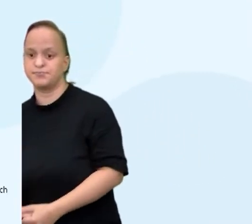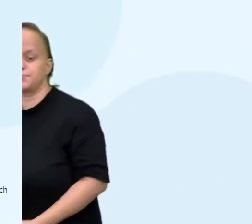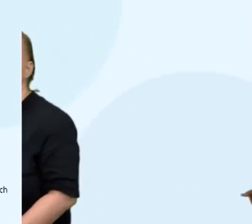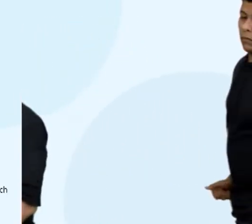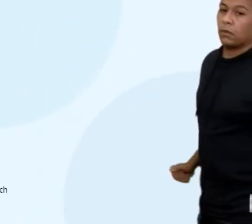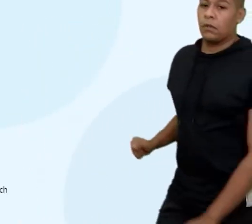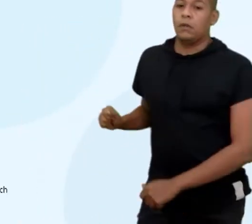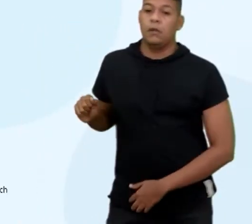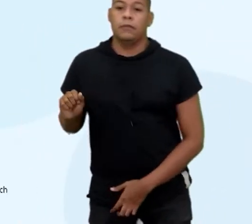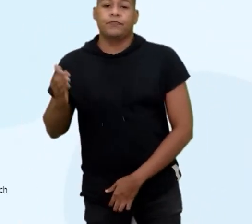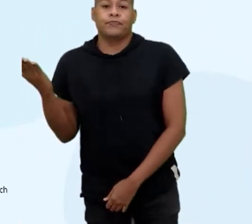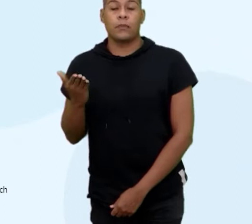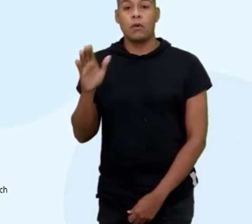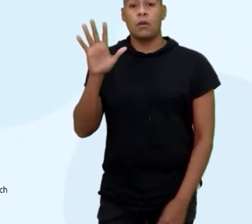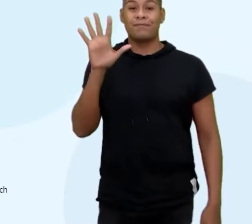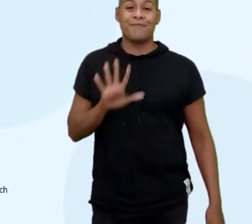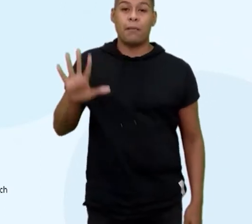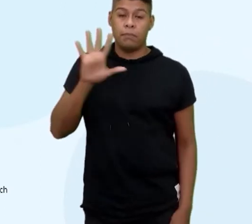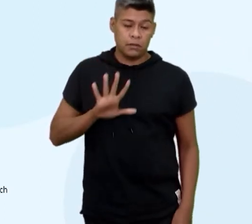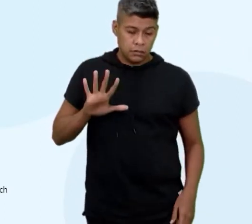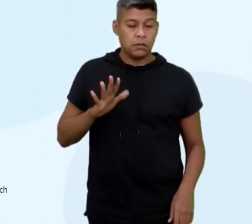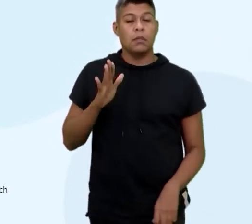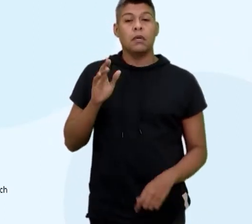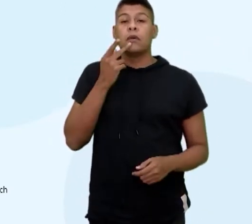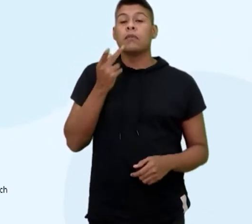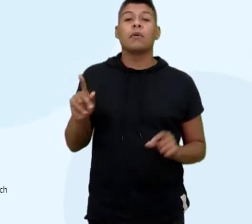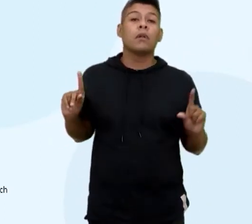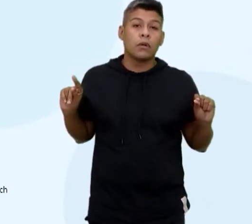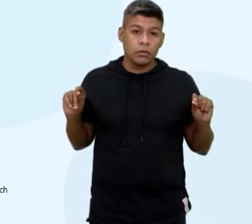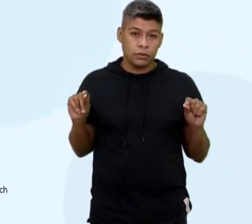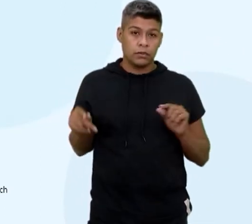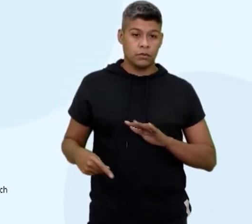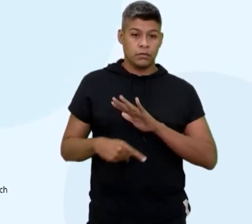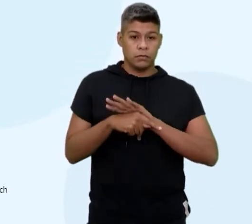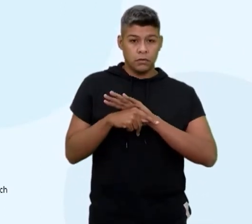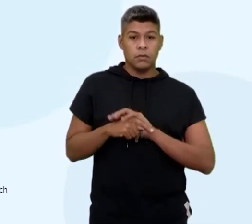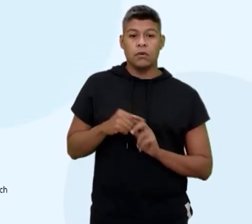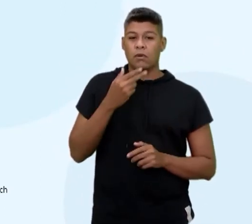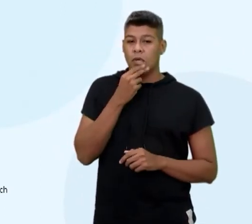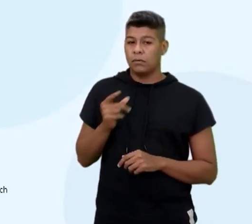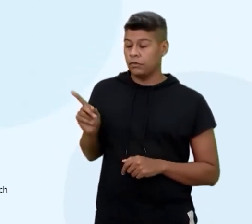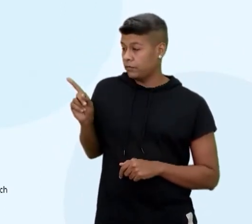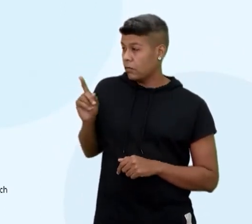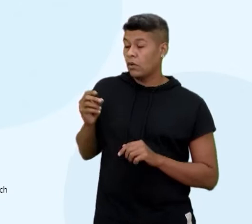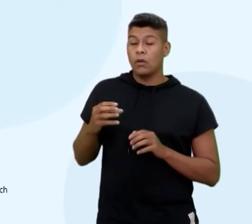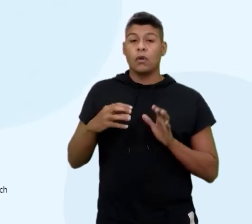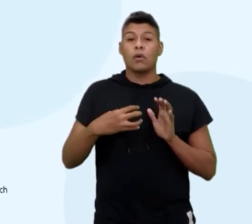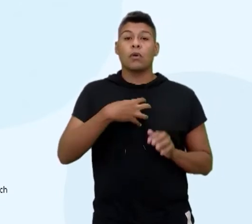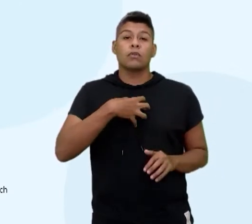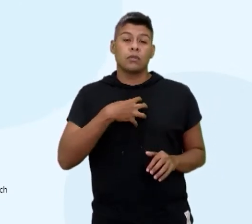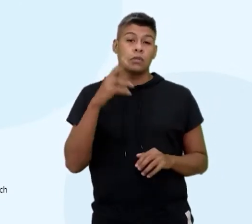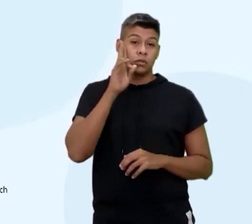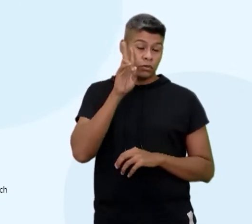nosso mapa mental, rapidamente, sobre aí o Paul Vidal de la Blache. Então, contexto histórico dele,